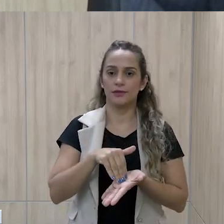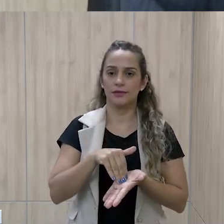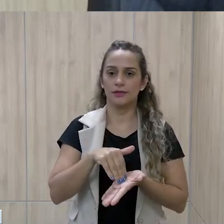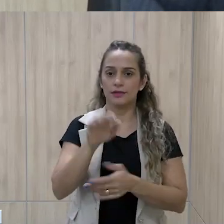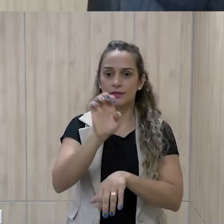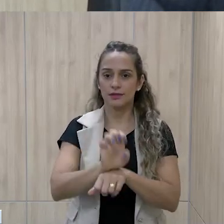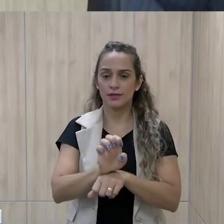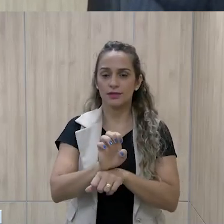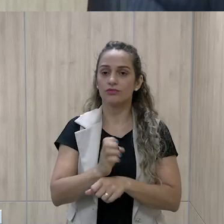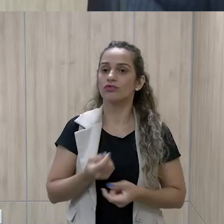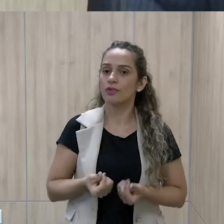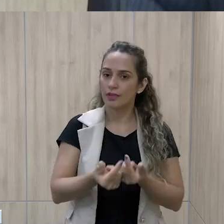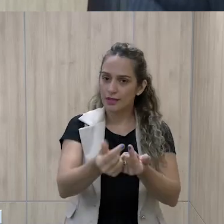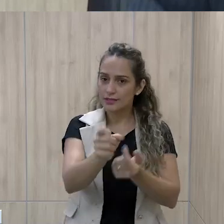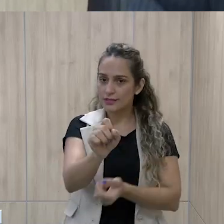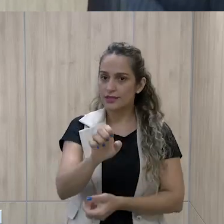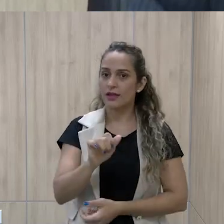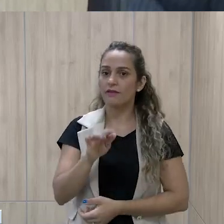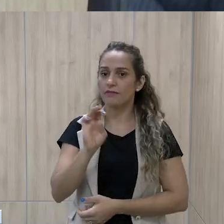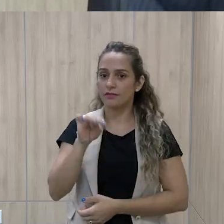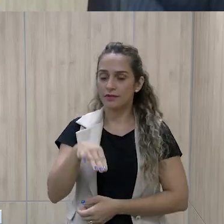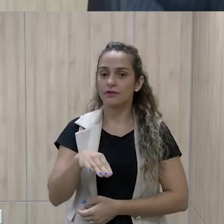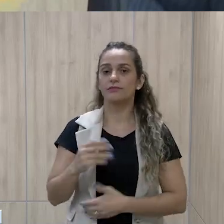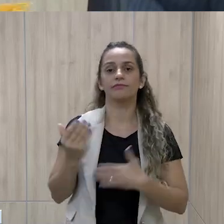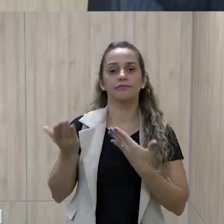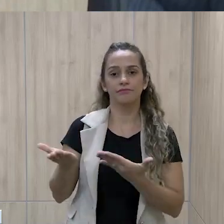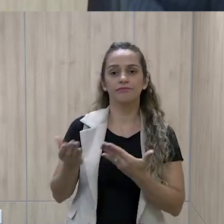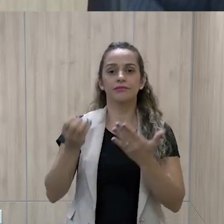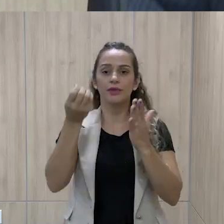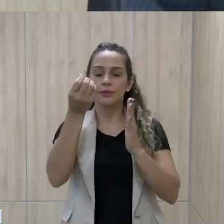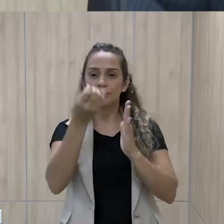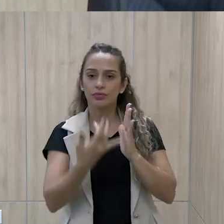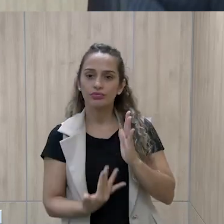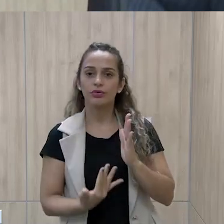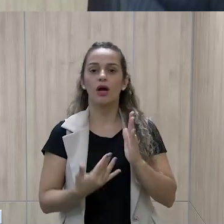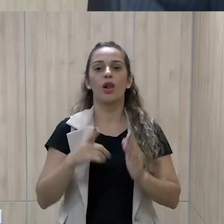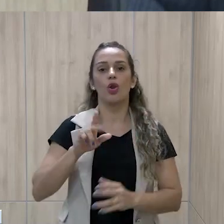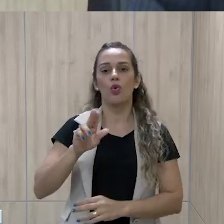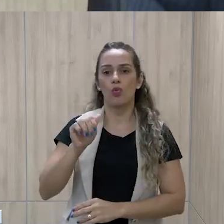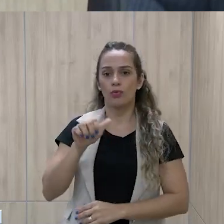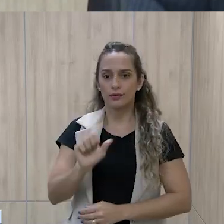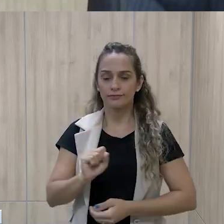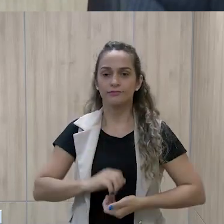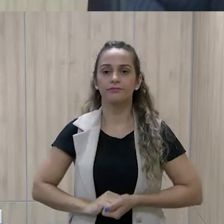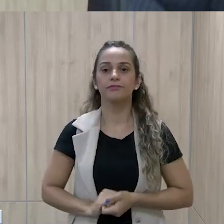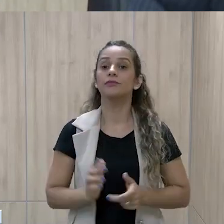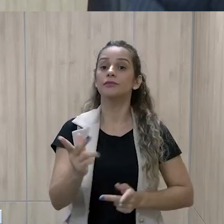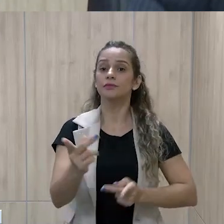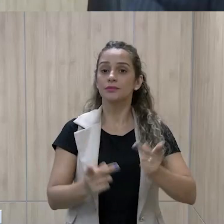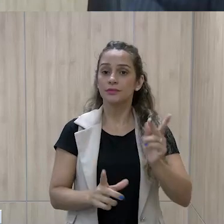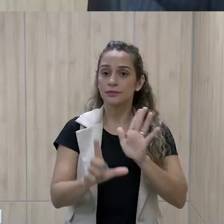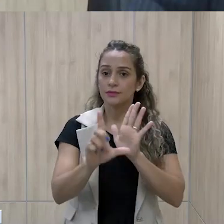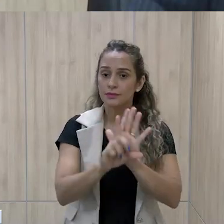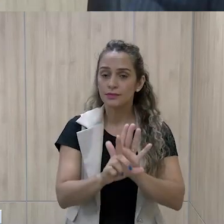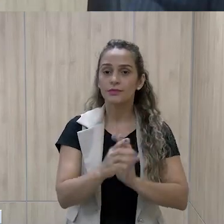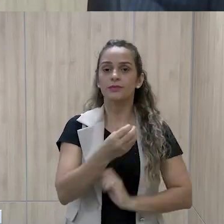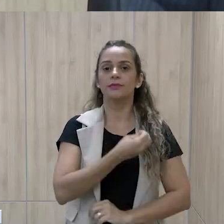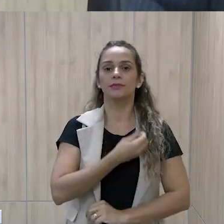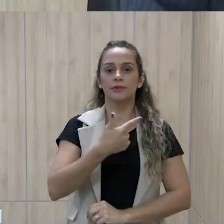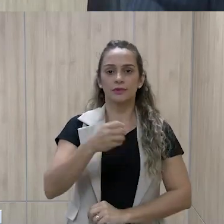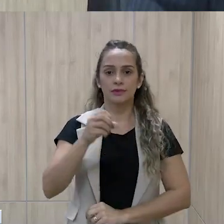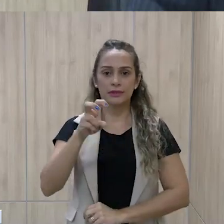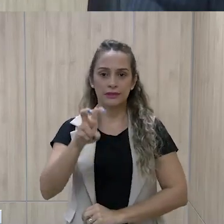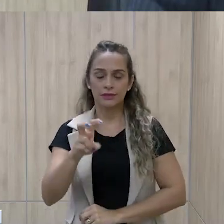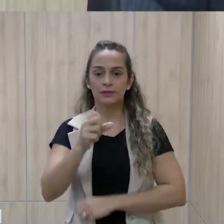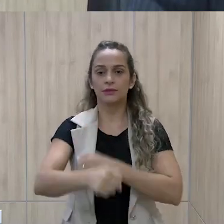Secretaria de Estado de Finanças sefin para relatar Deputado Lucas Torres projeto de lei número